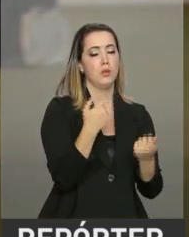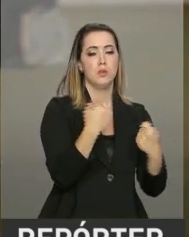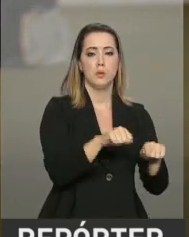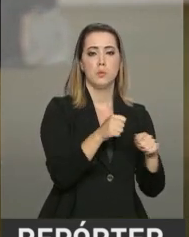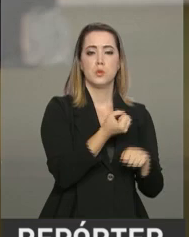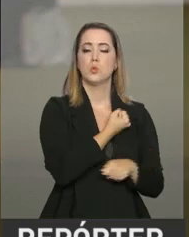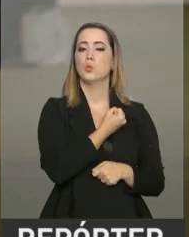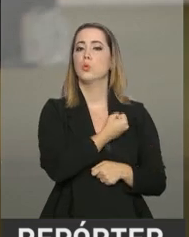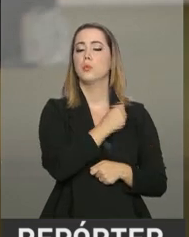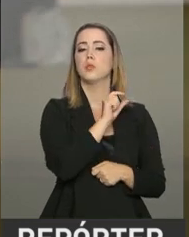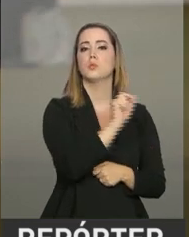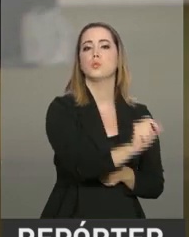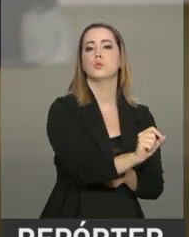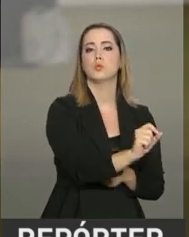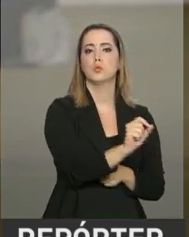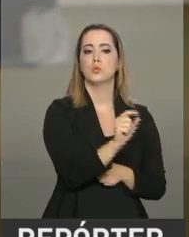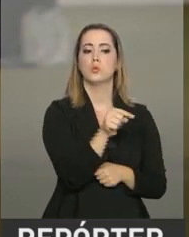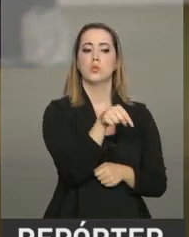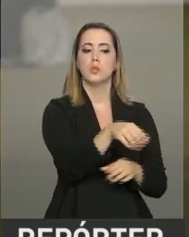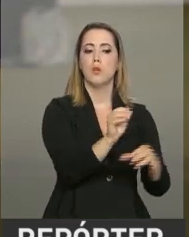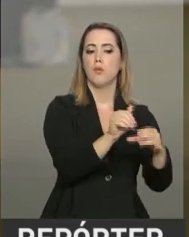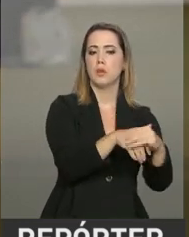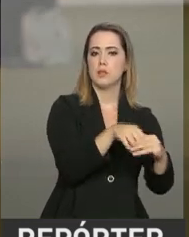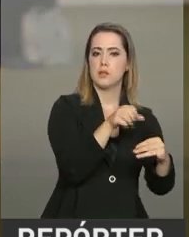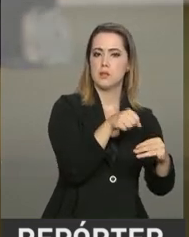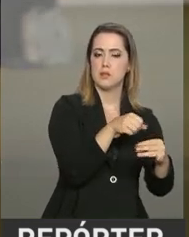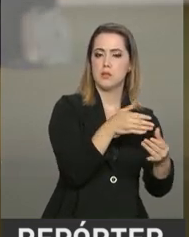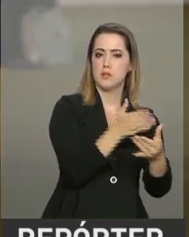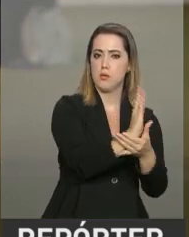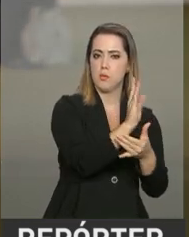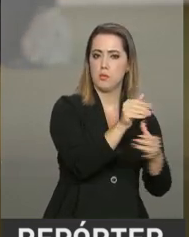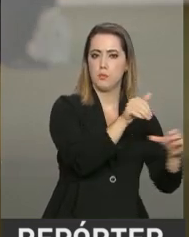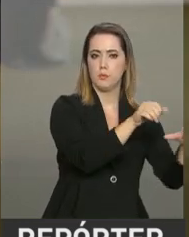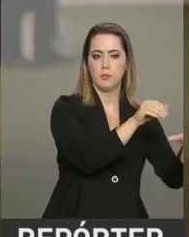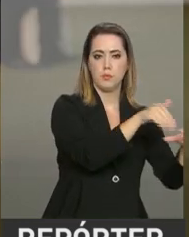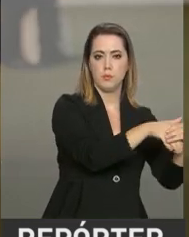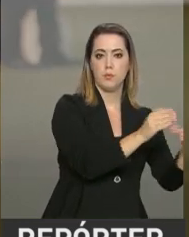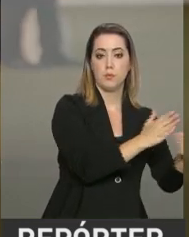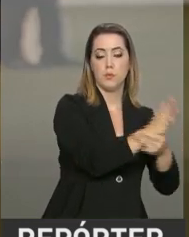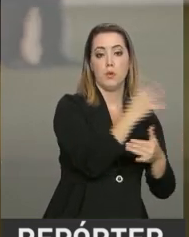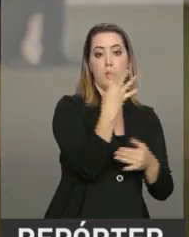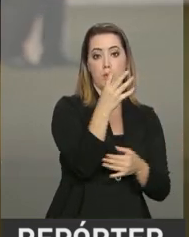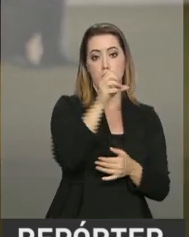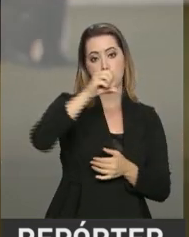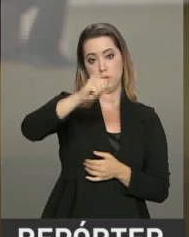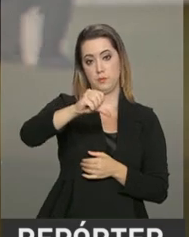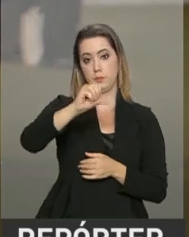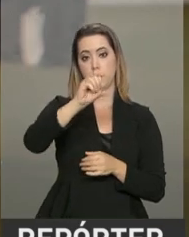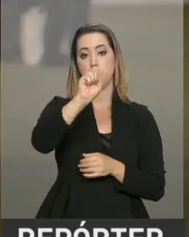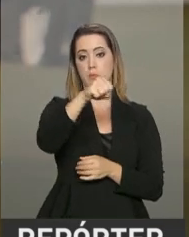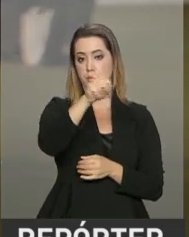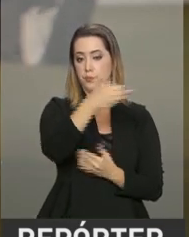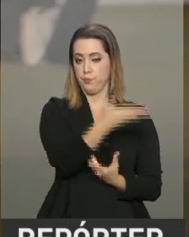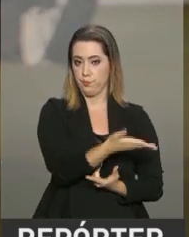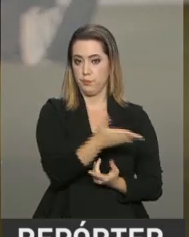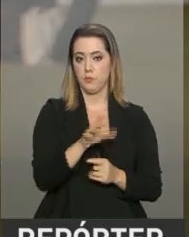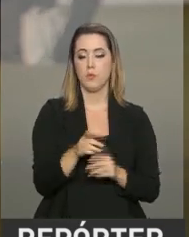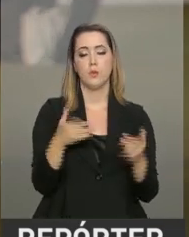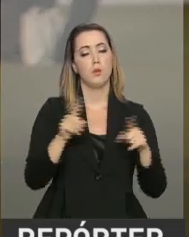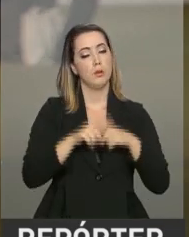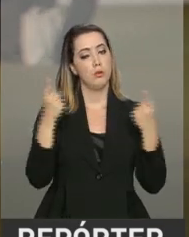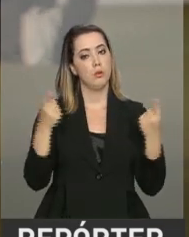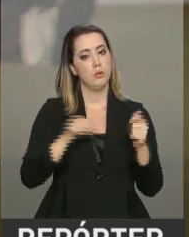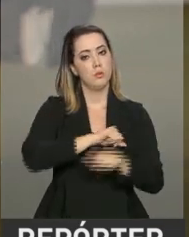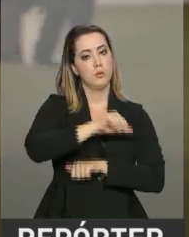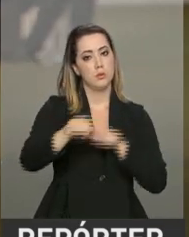dos senadores ou seja em cada uma das votações 49 votos favoráveis como é uma mudança constitucional